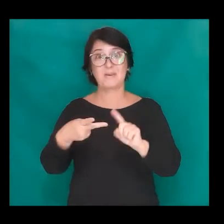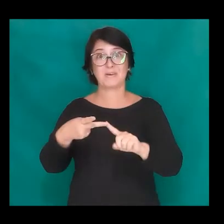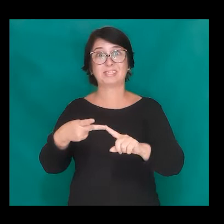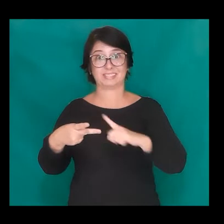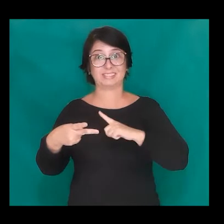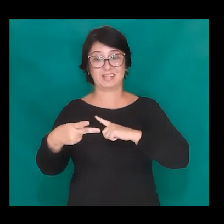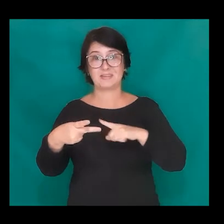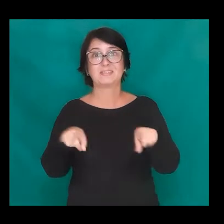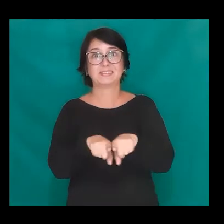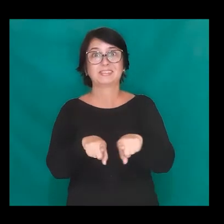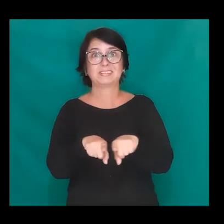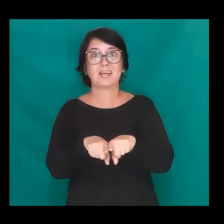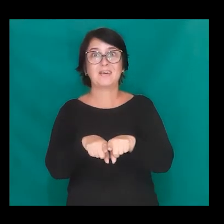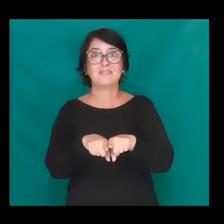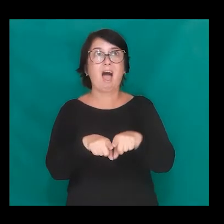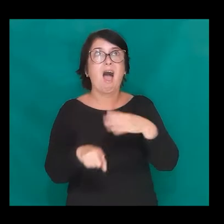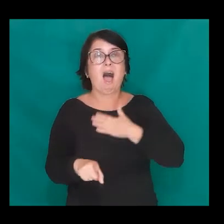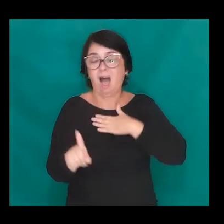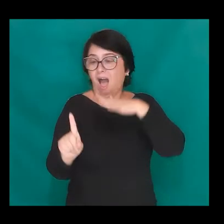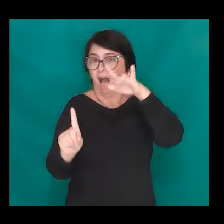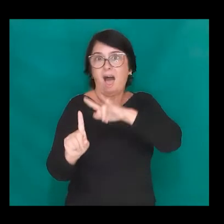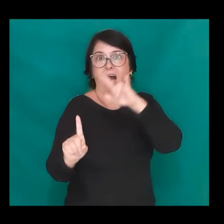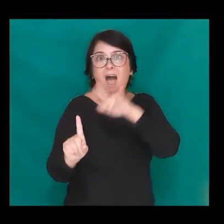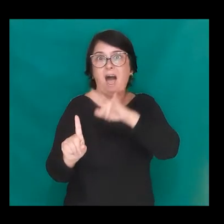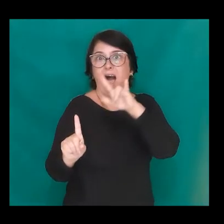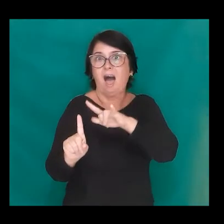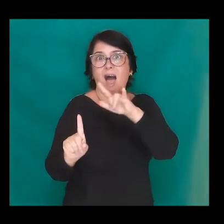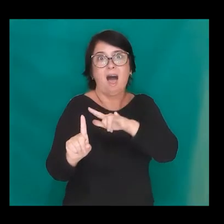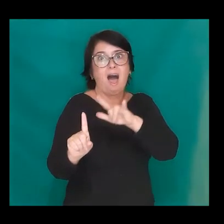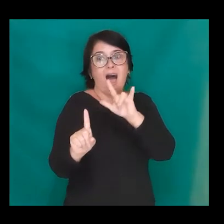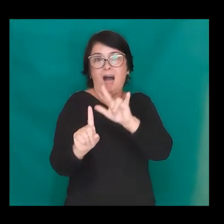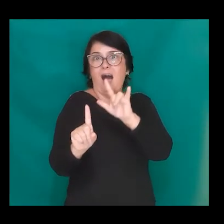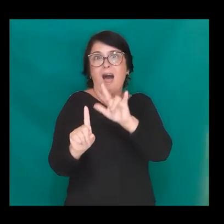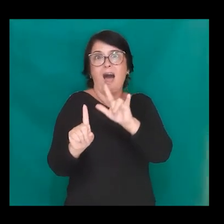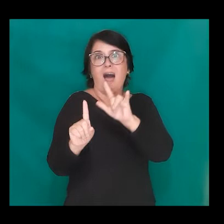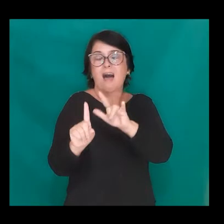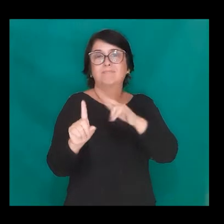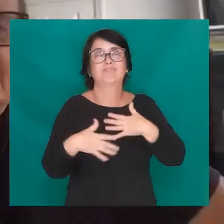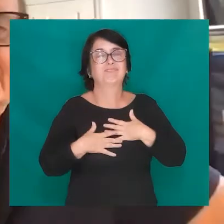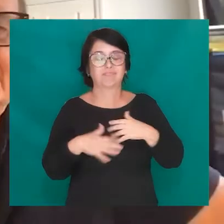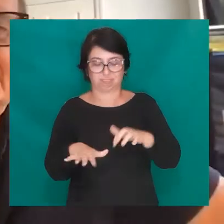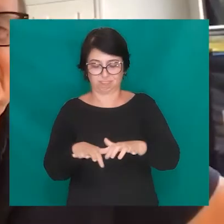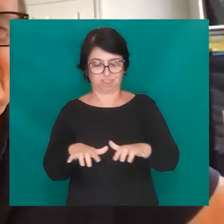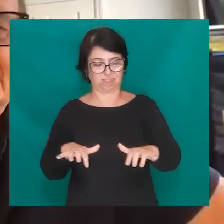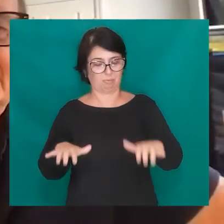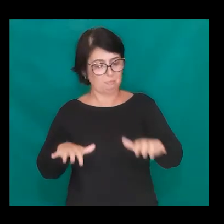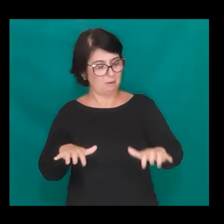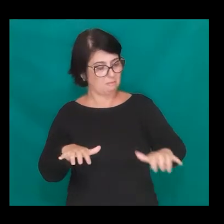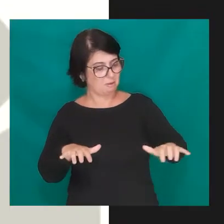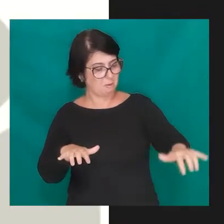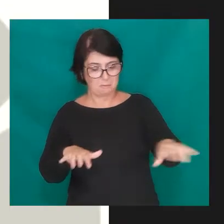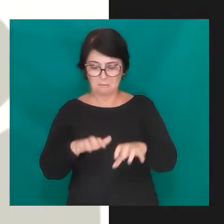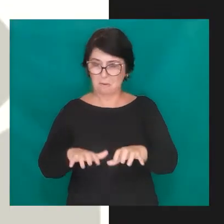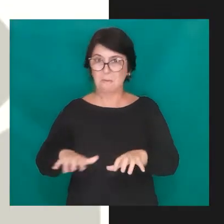que também é um ídolo para mim, que é o grande Antônio Adolfo. Ele que é pianista, compositor, tem mais de 50 anos